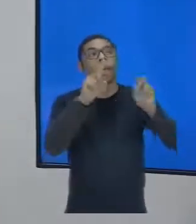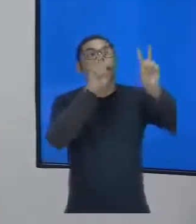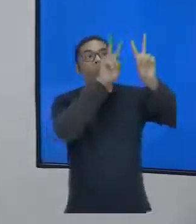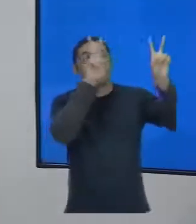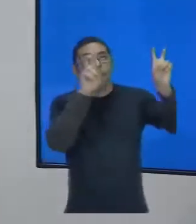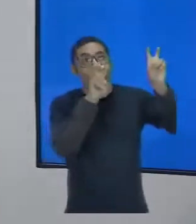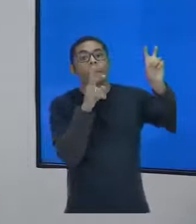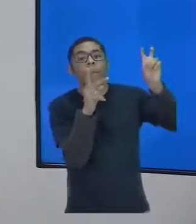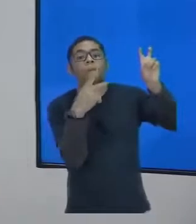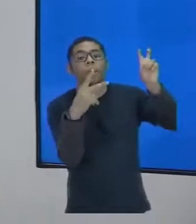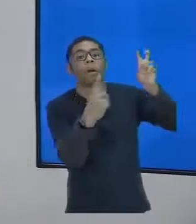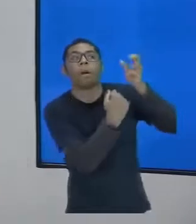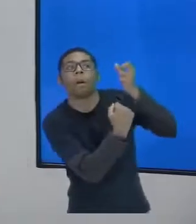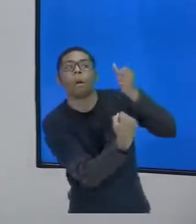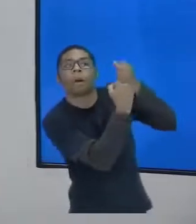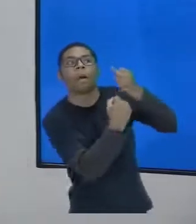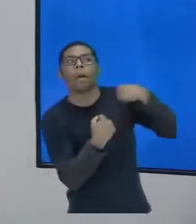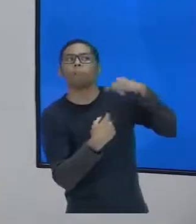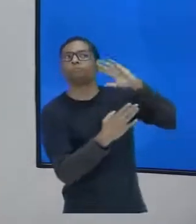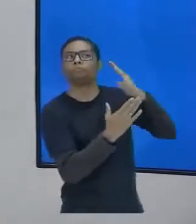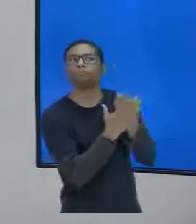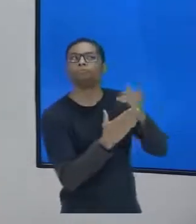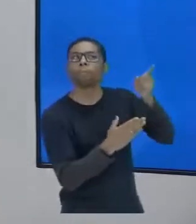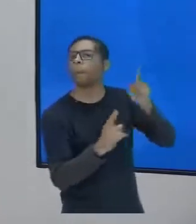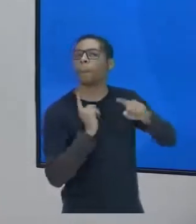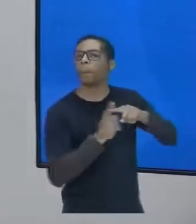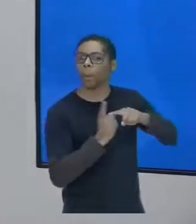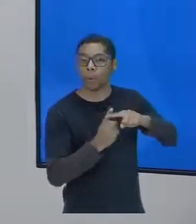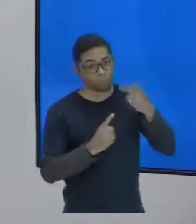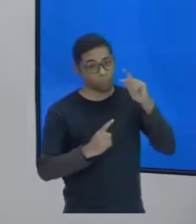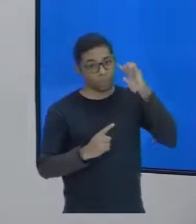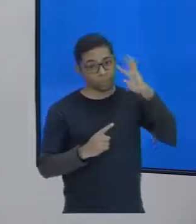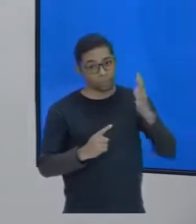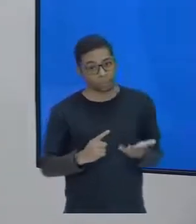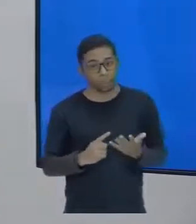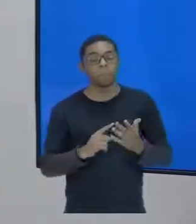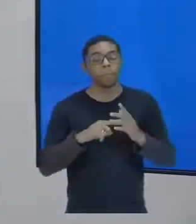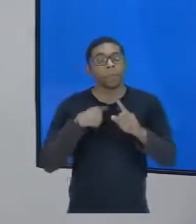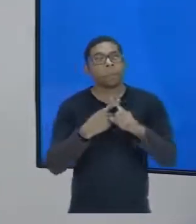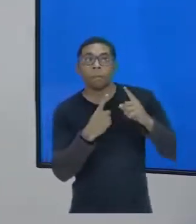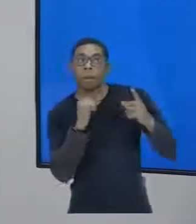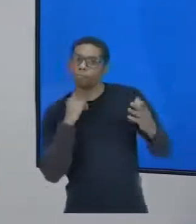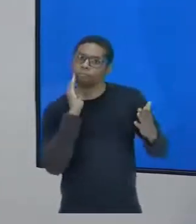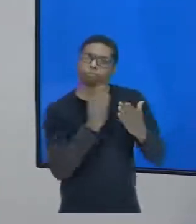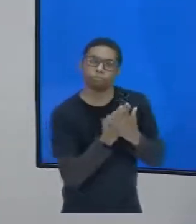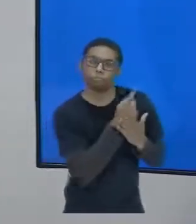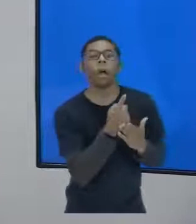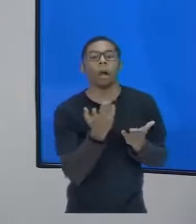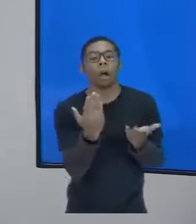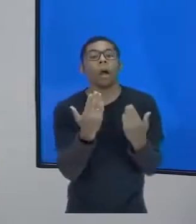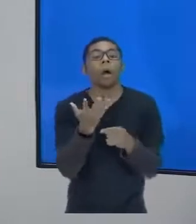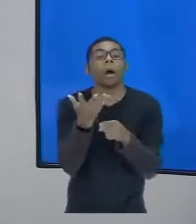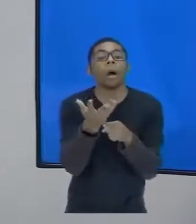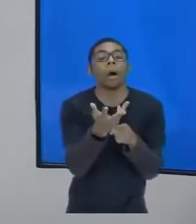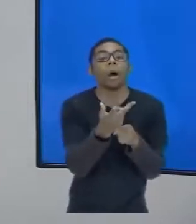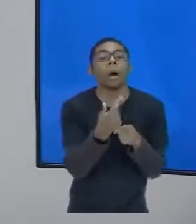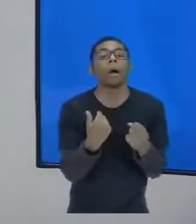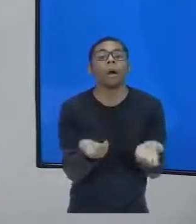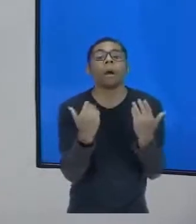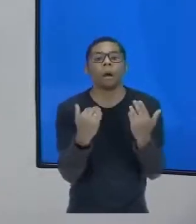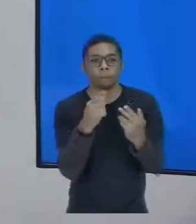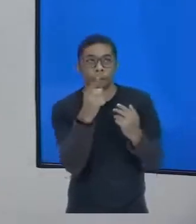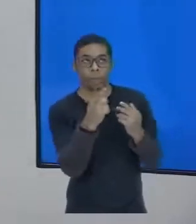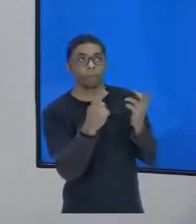o posicionamento. Então, o seu posicionamento é a sua tese. Argumentos que sustentam essa tese, por exemplo, você é a favor de algo por algum